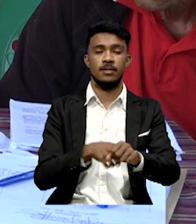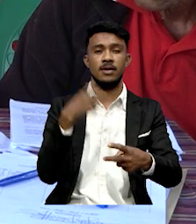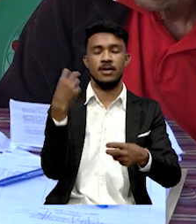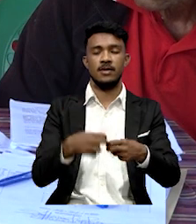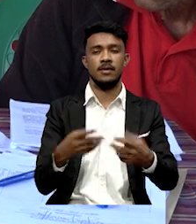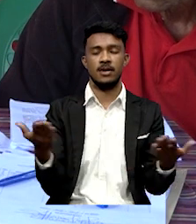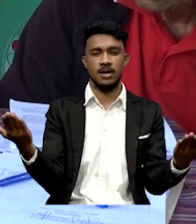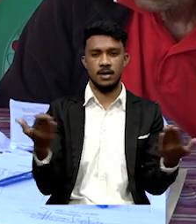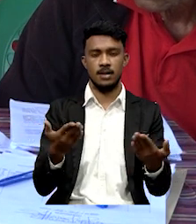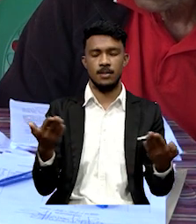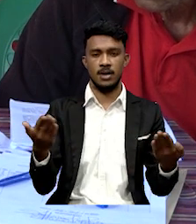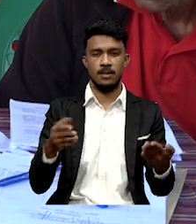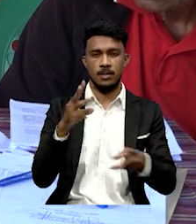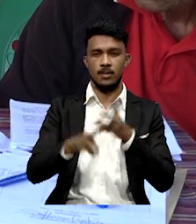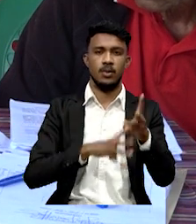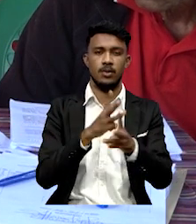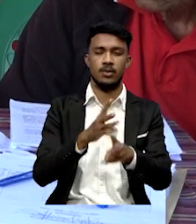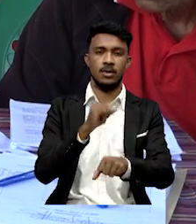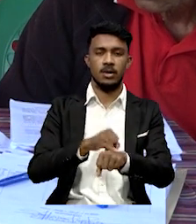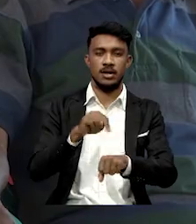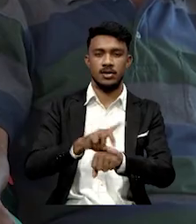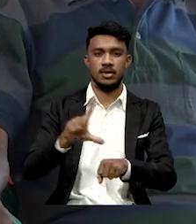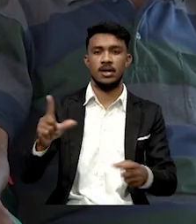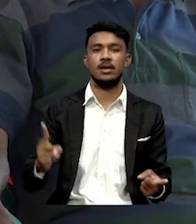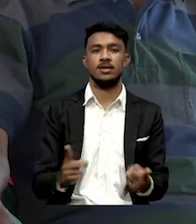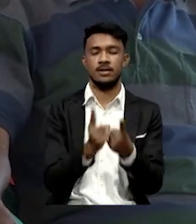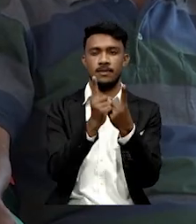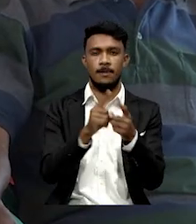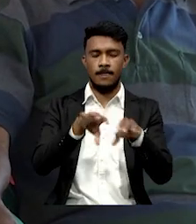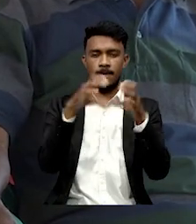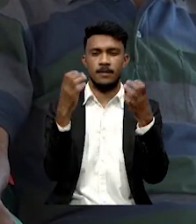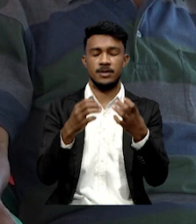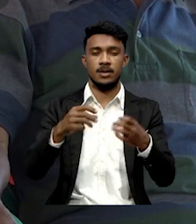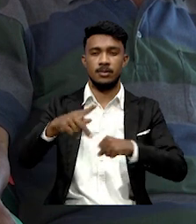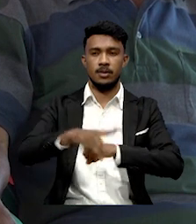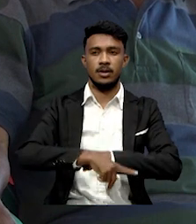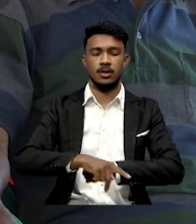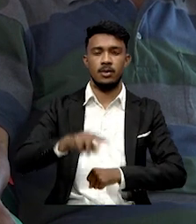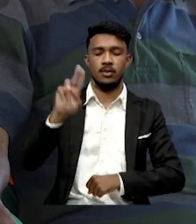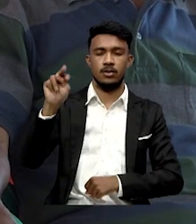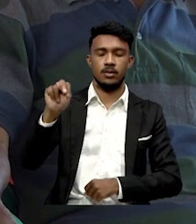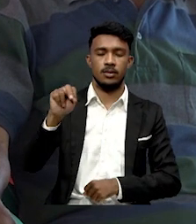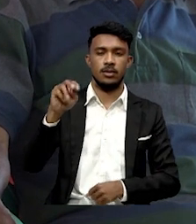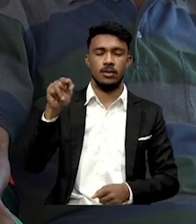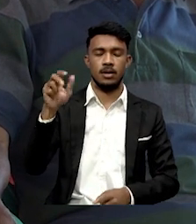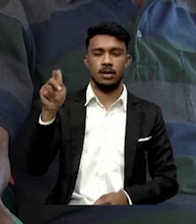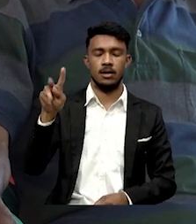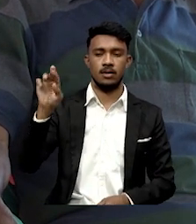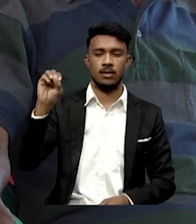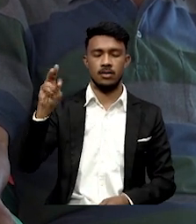nebe, mundo internasional hasoro. Comissário político setor 1 na Croma, ZT Kilira